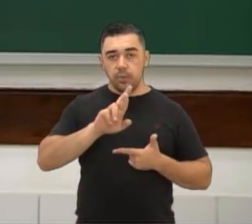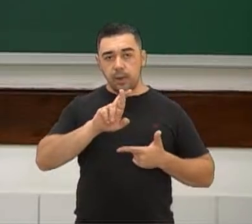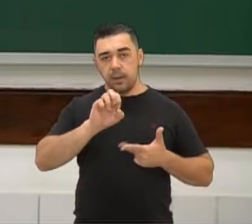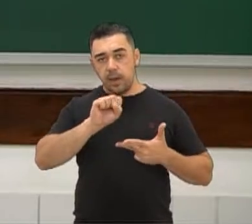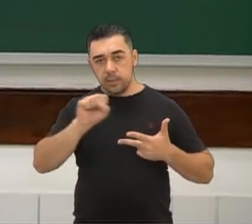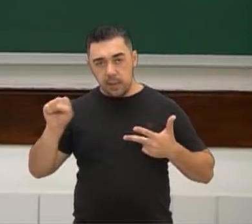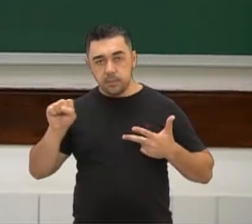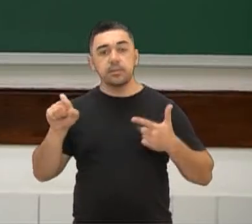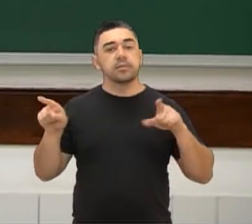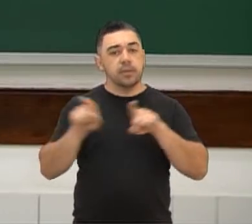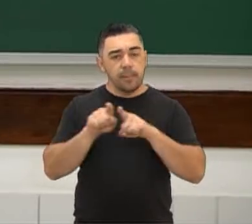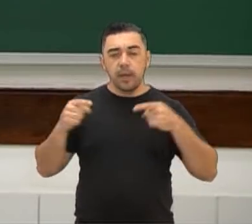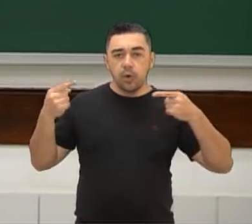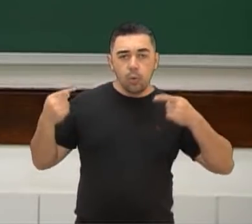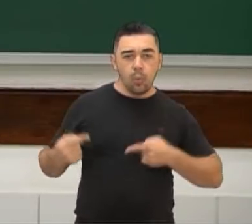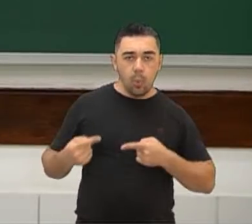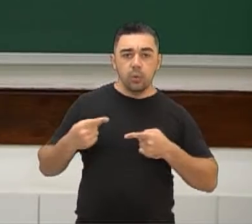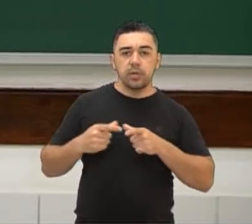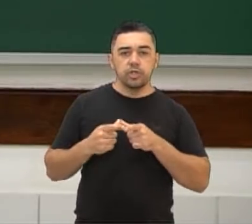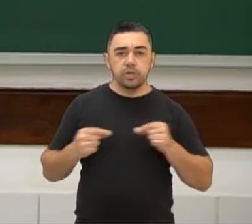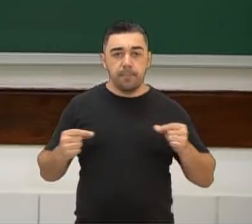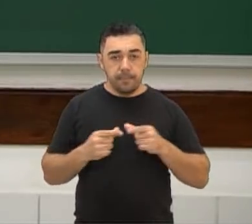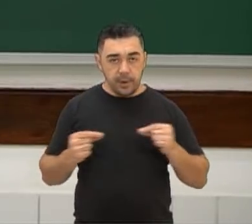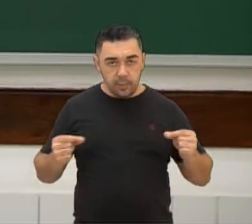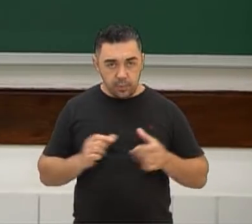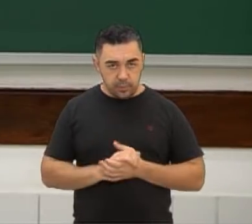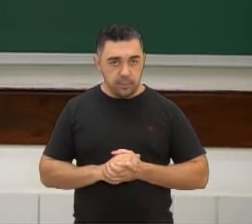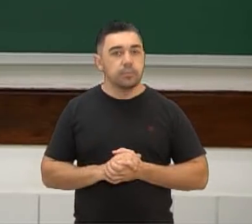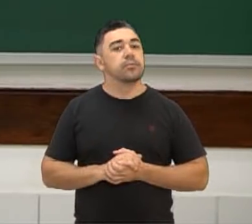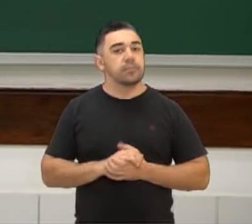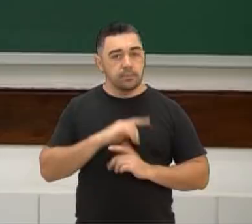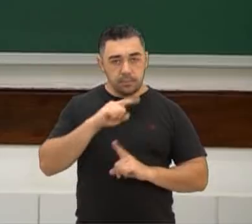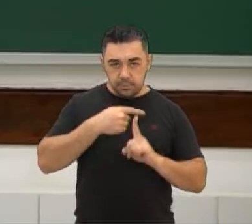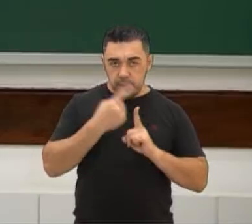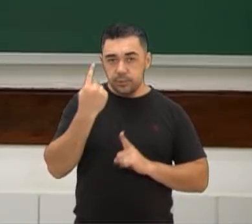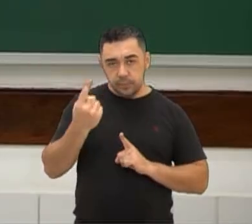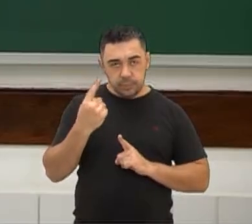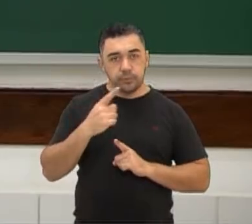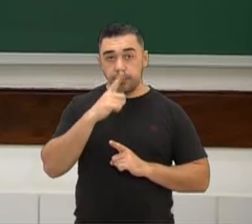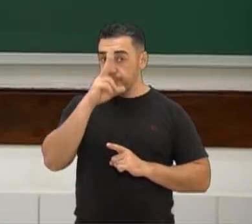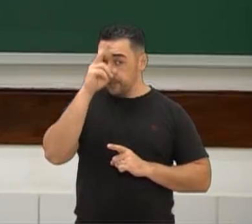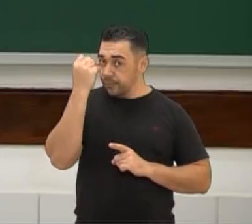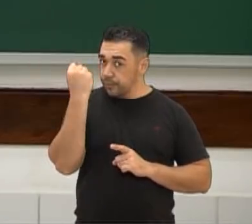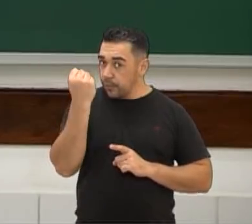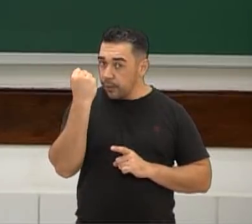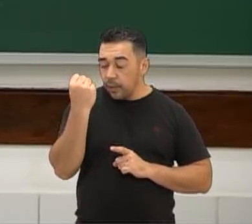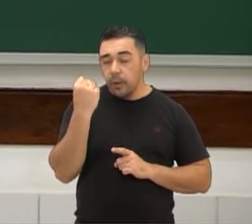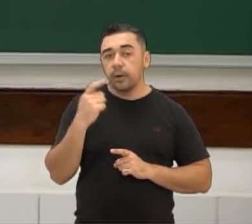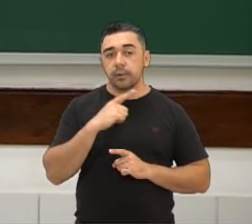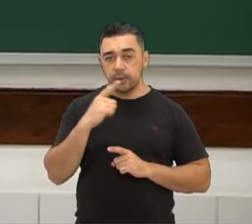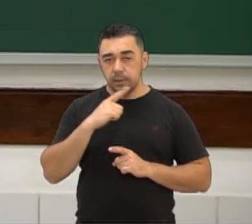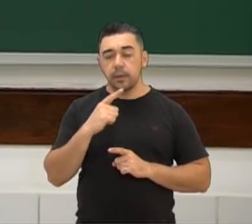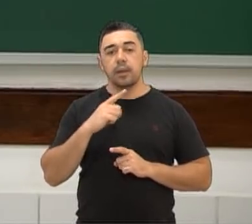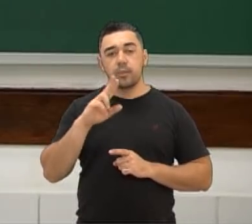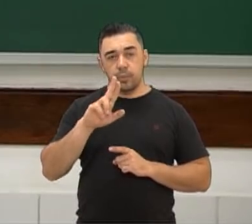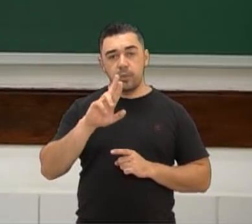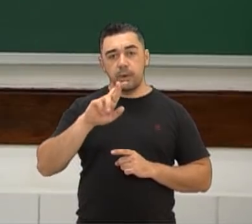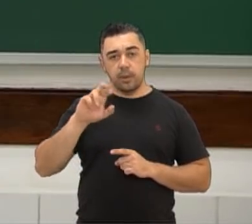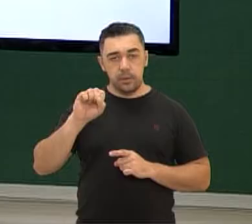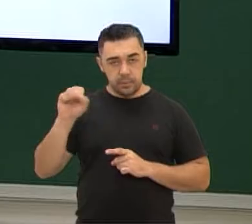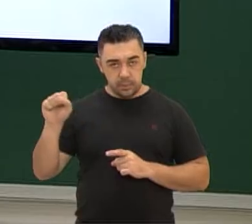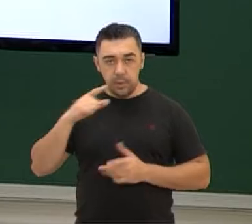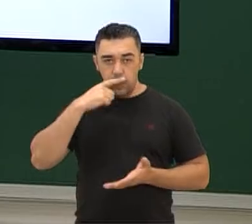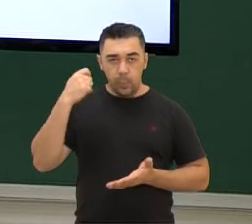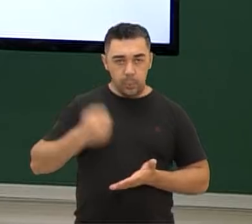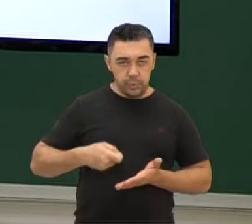era adversária do Japão. Então o Japão tinha mais um adversário e um forte adversário também indo para cima do Japão.